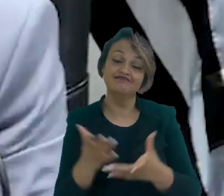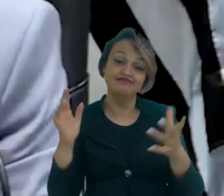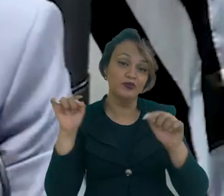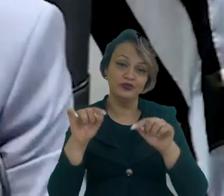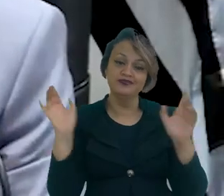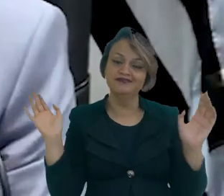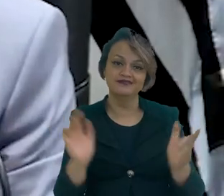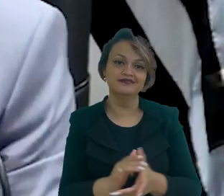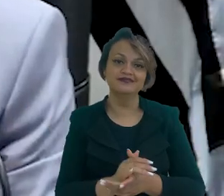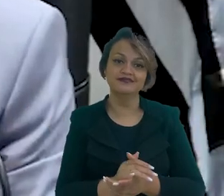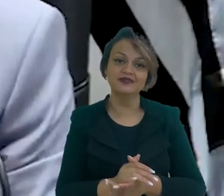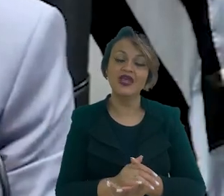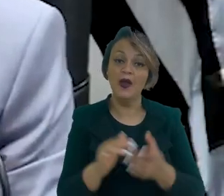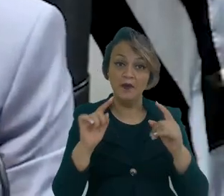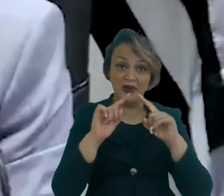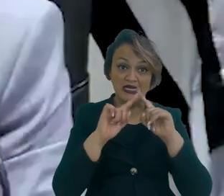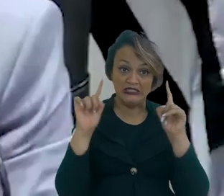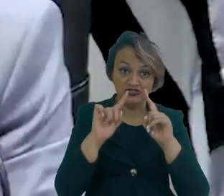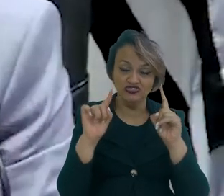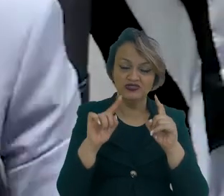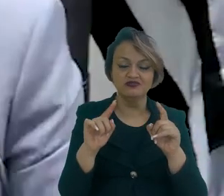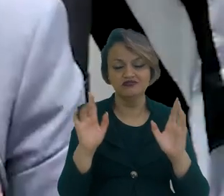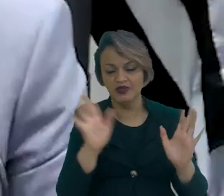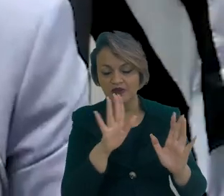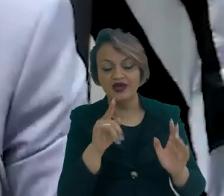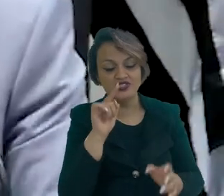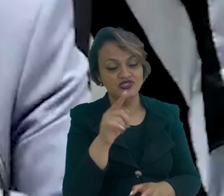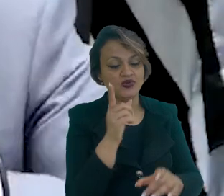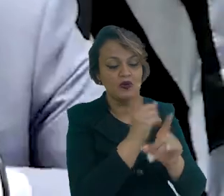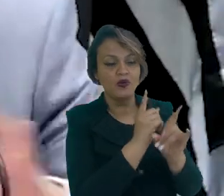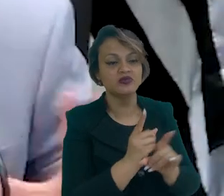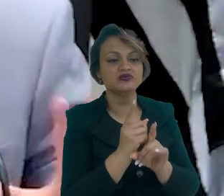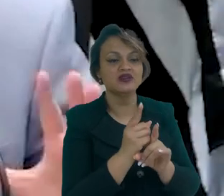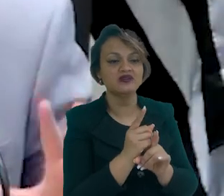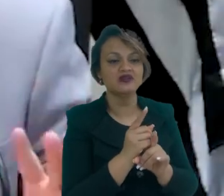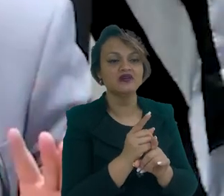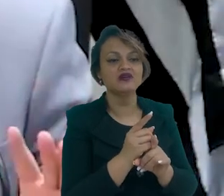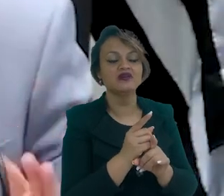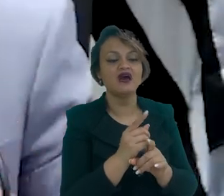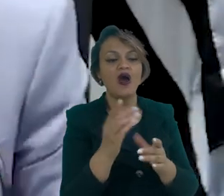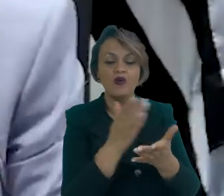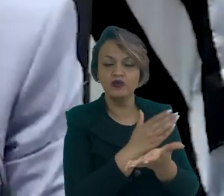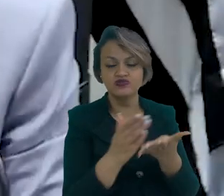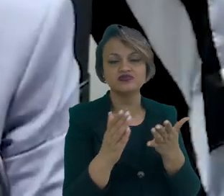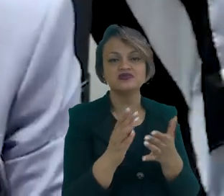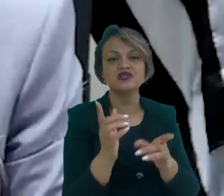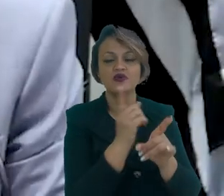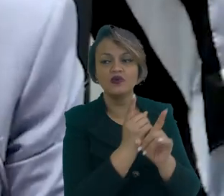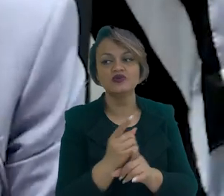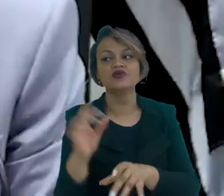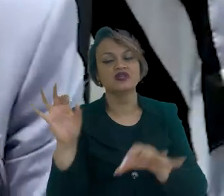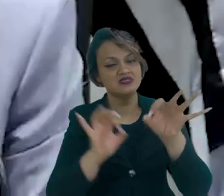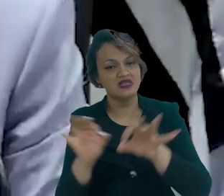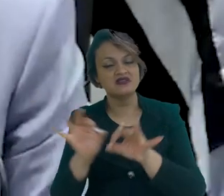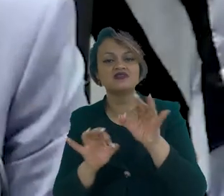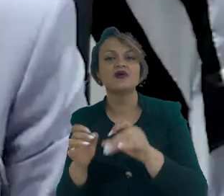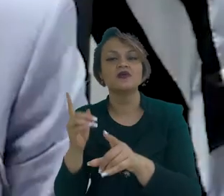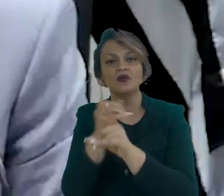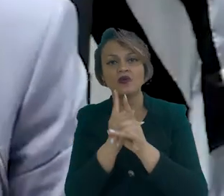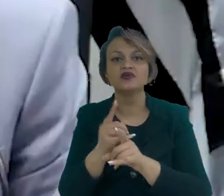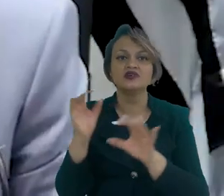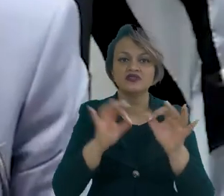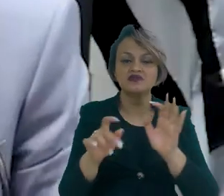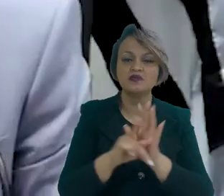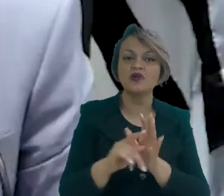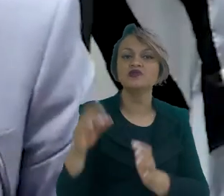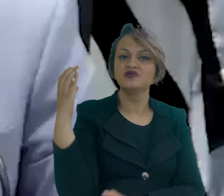nós funcionam ponto não tô fazendo uma crítica não é isso lá nós temos o statements